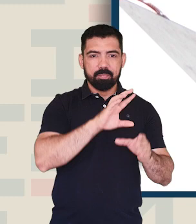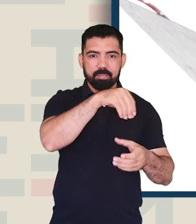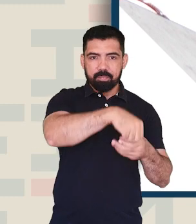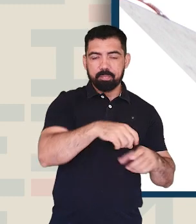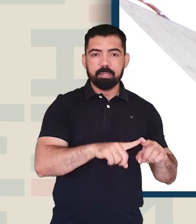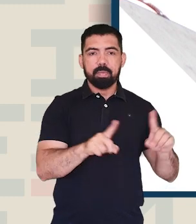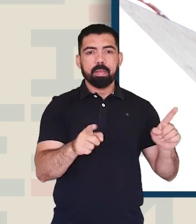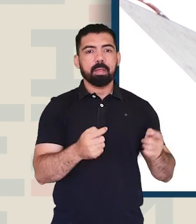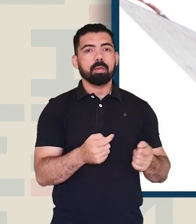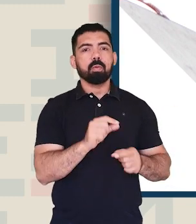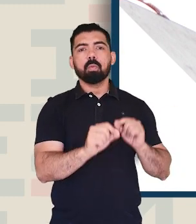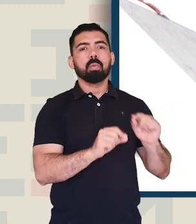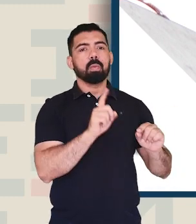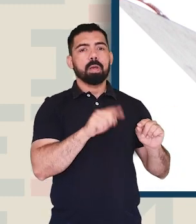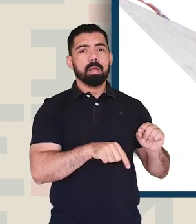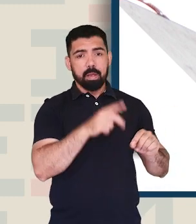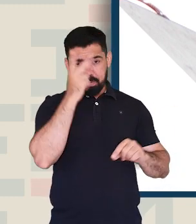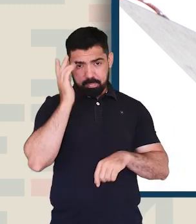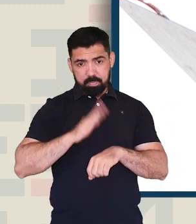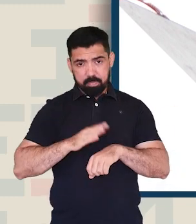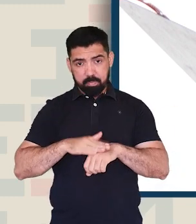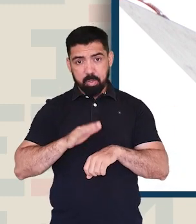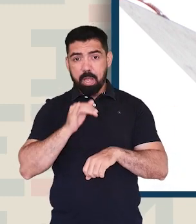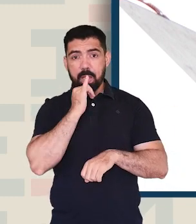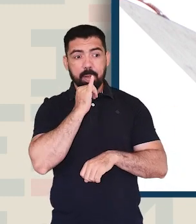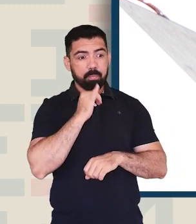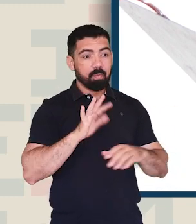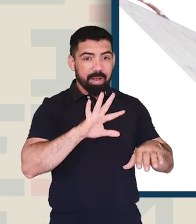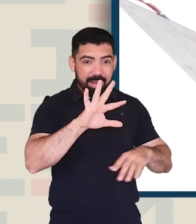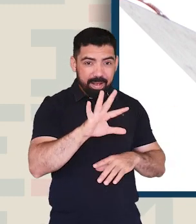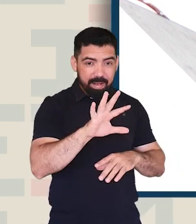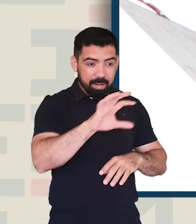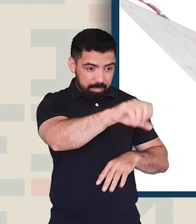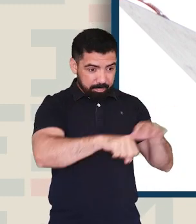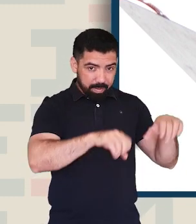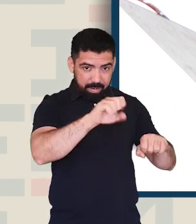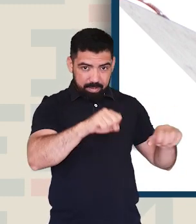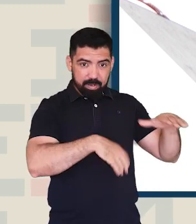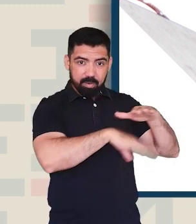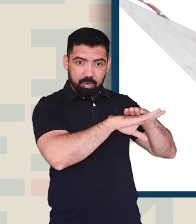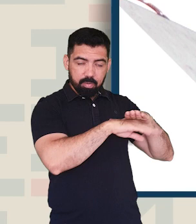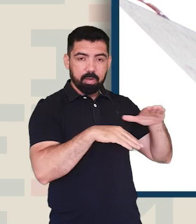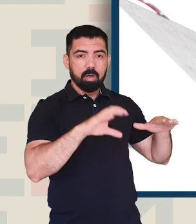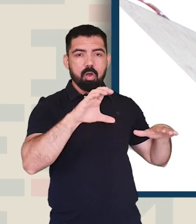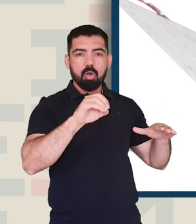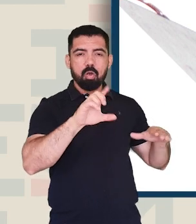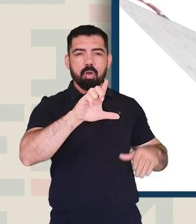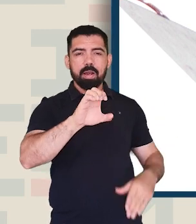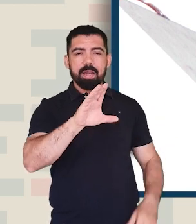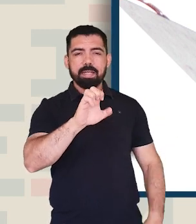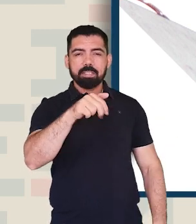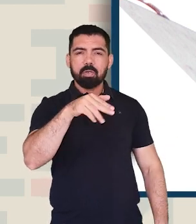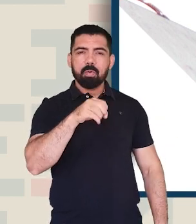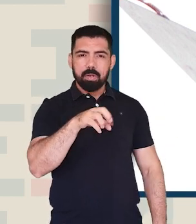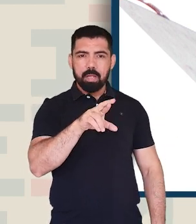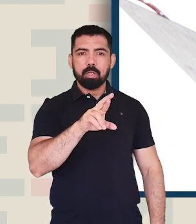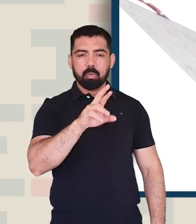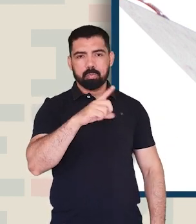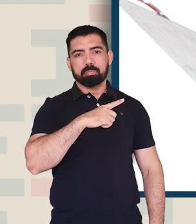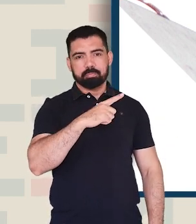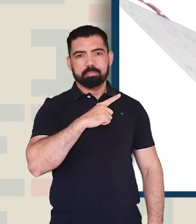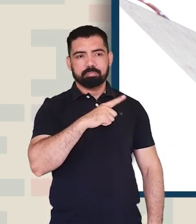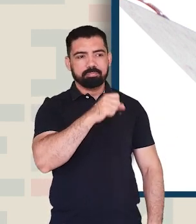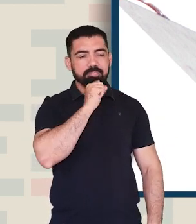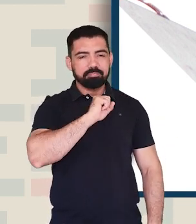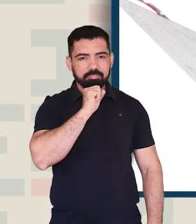também praticamente só um colecionador vai ter aquilo ali, né? E depois a gente pegou a fita